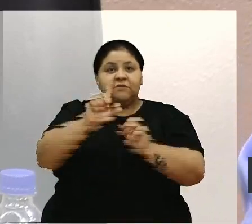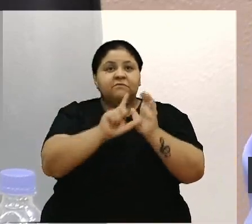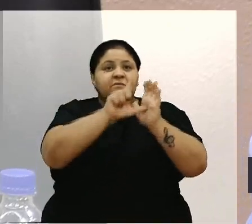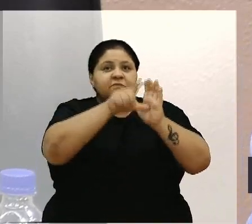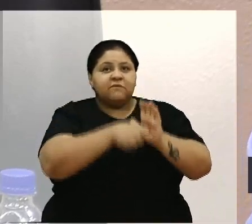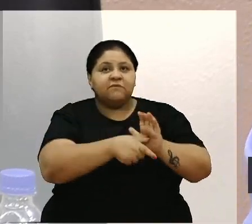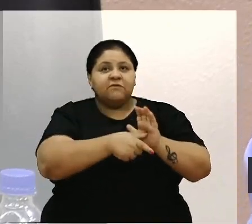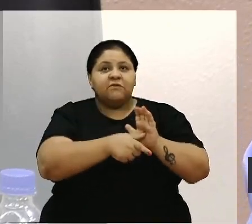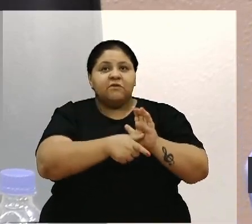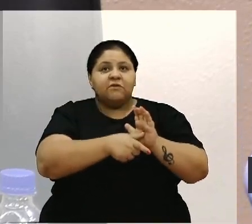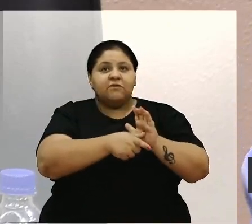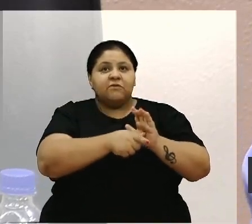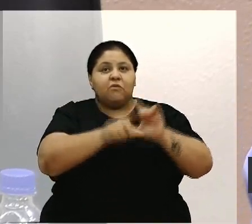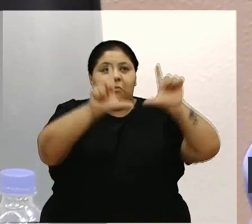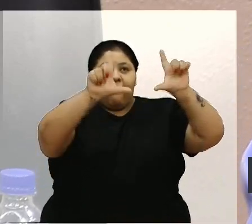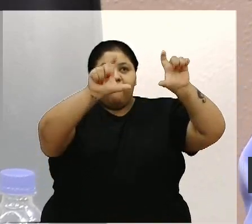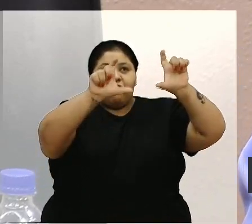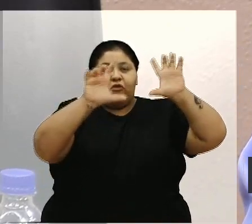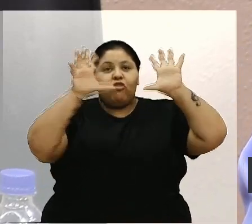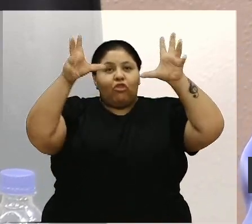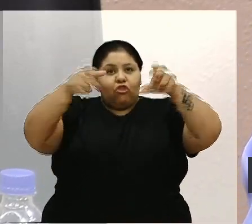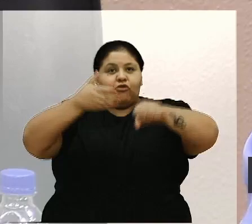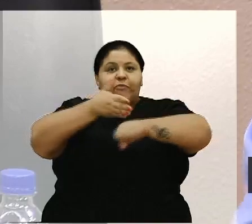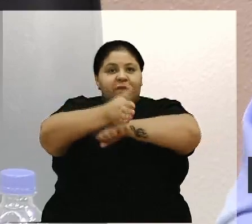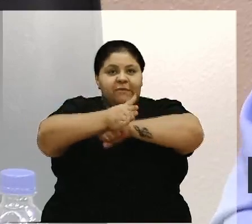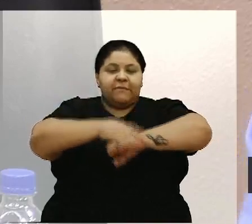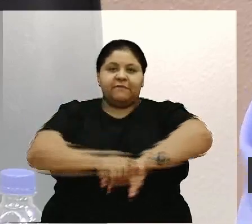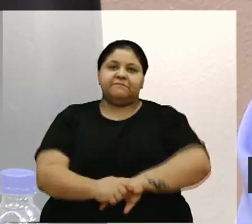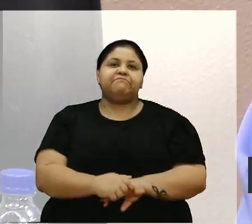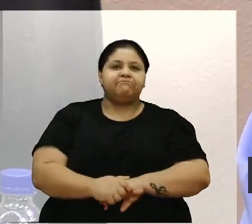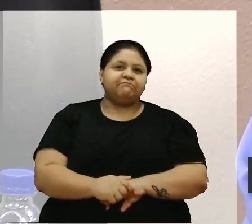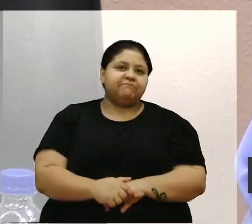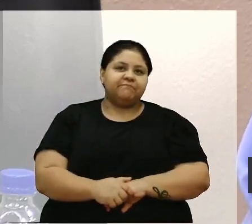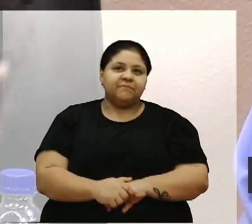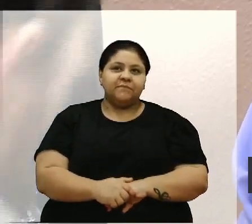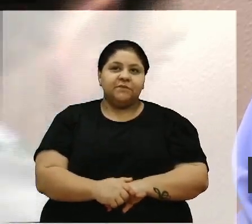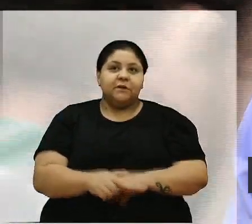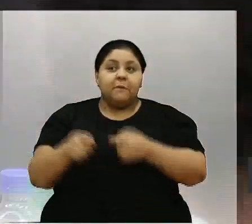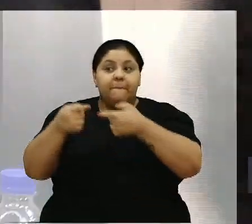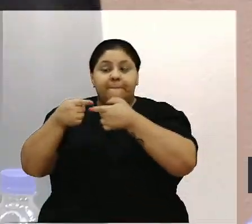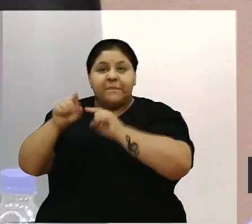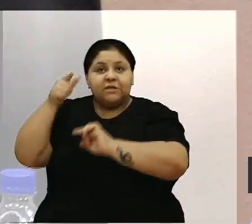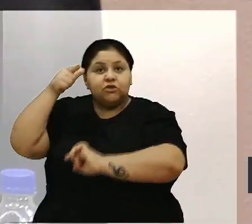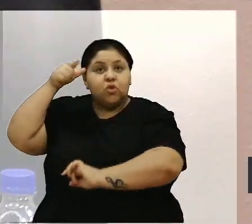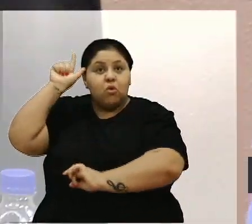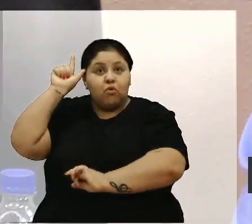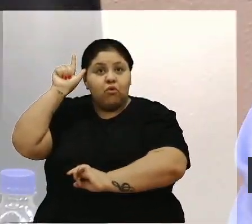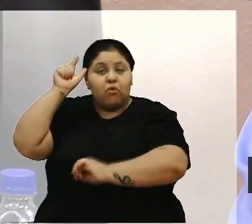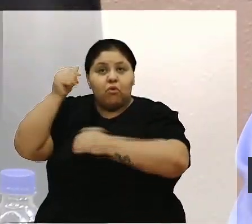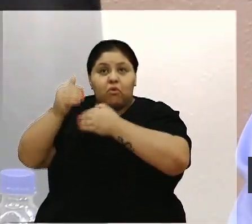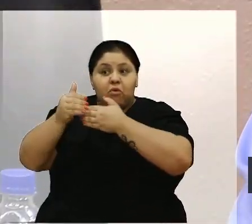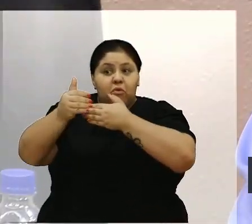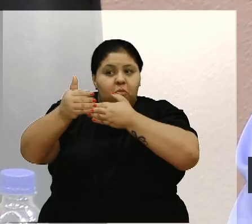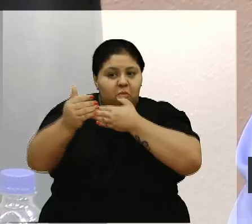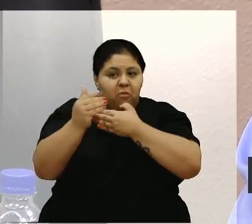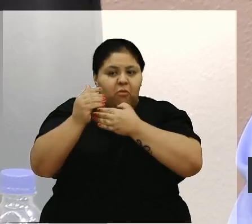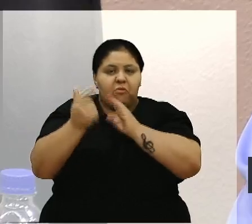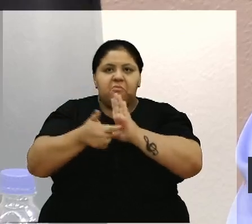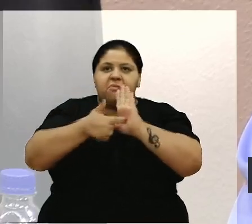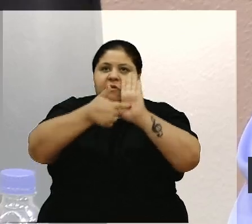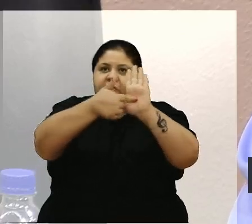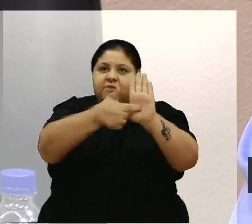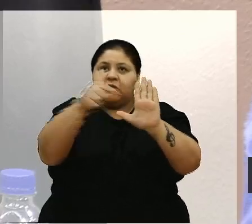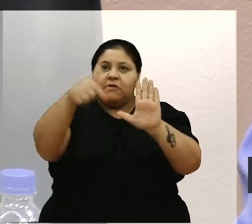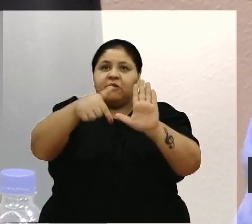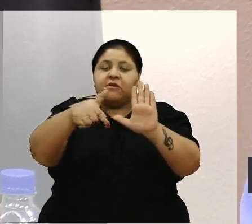fazer um registro com todos que vieram participar. Mas ontem, durante as nossas apresentações aqui,